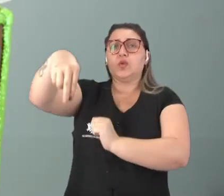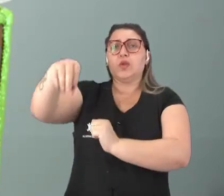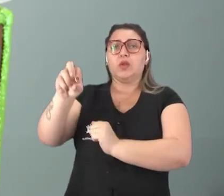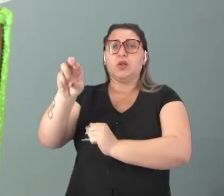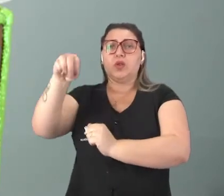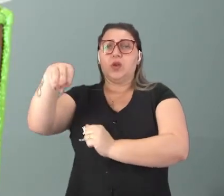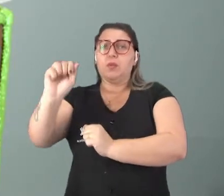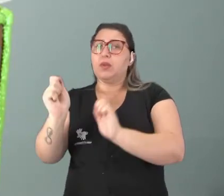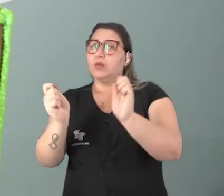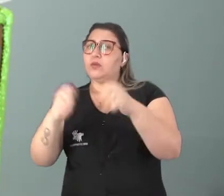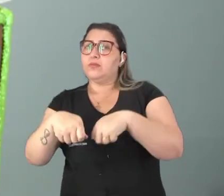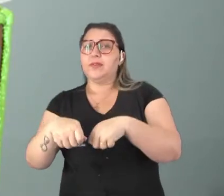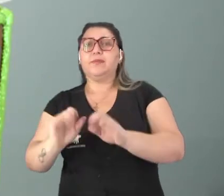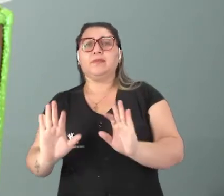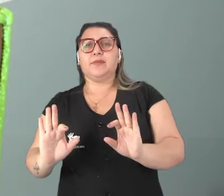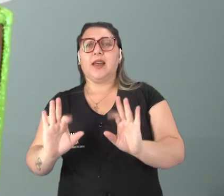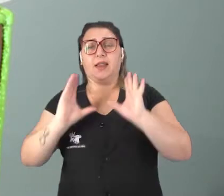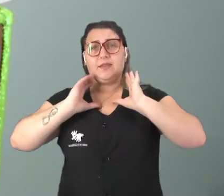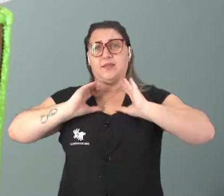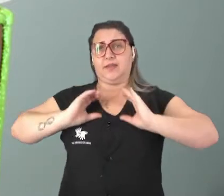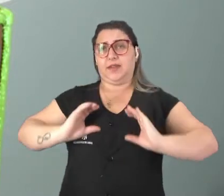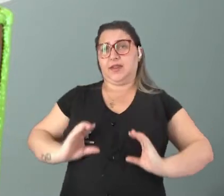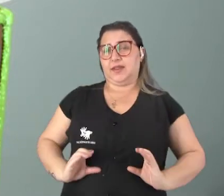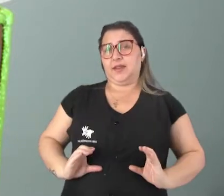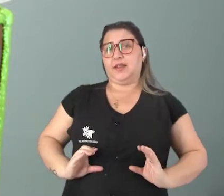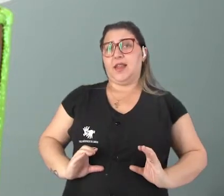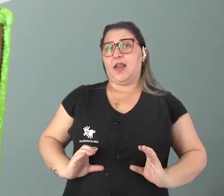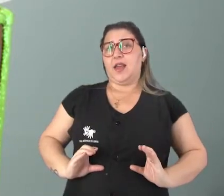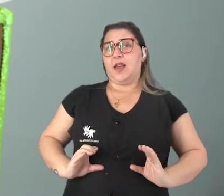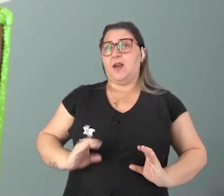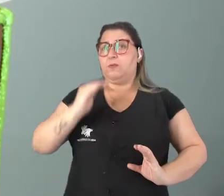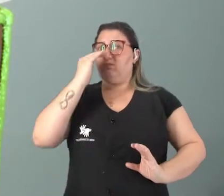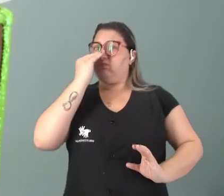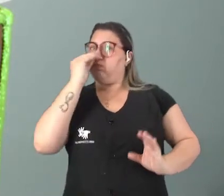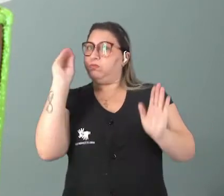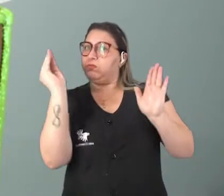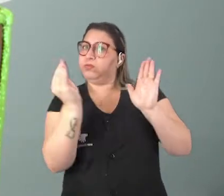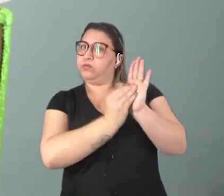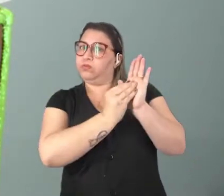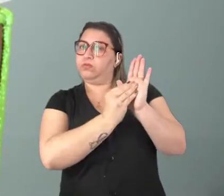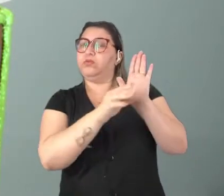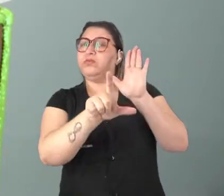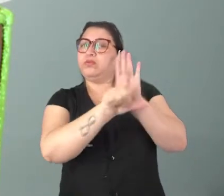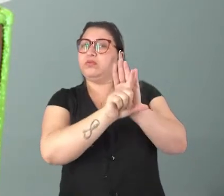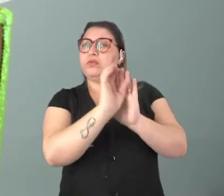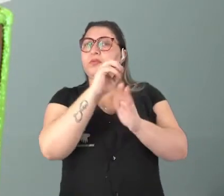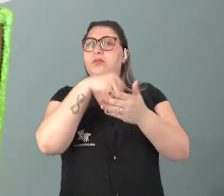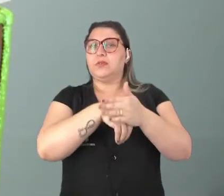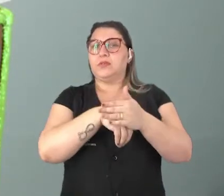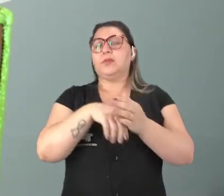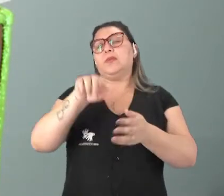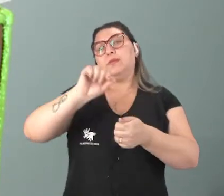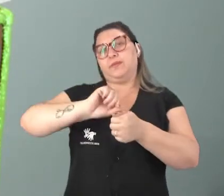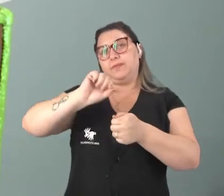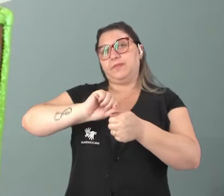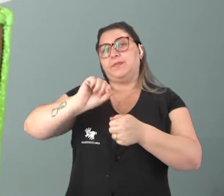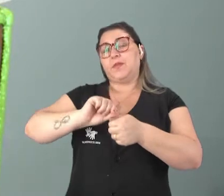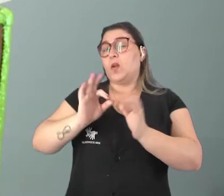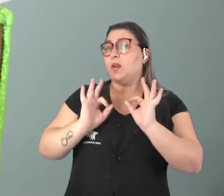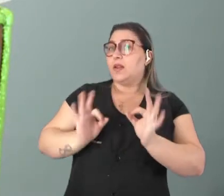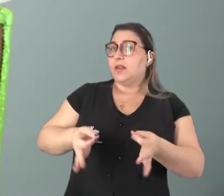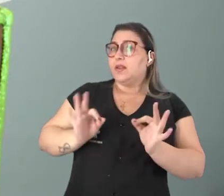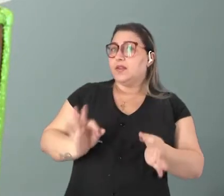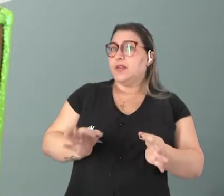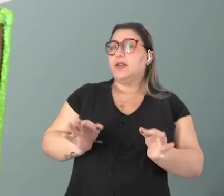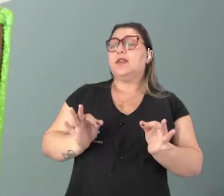conta, né? O cidadão, ele acaba não fazendo, né, o que está ali para ele fazer, o que é certo, o